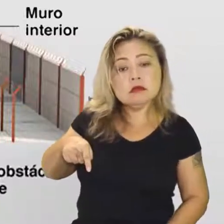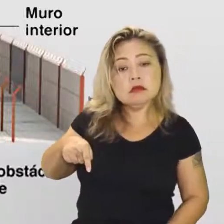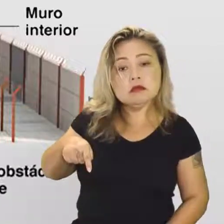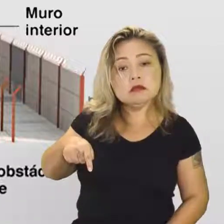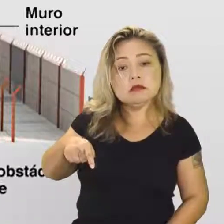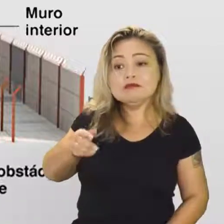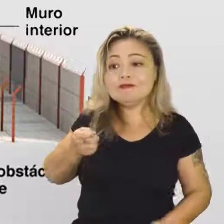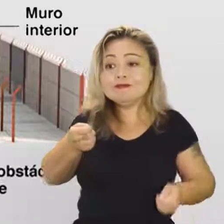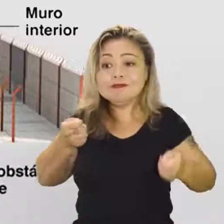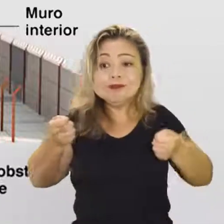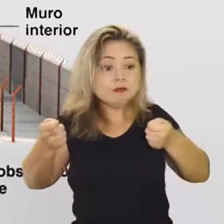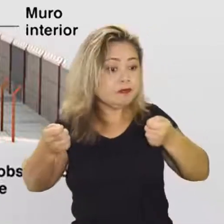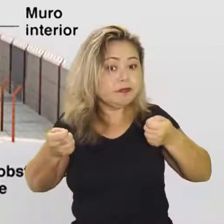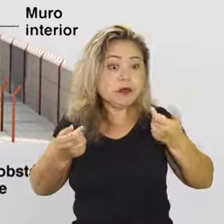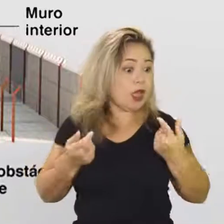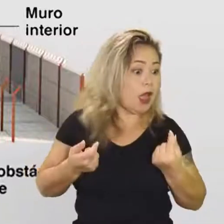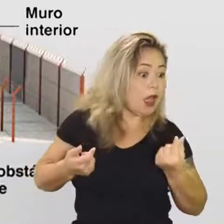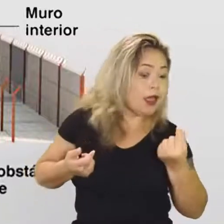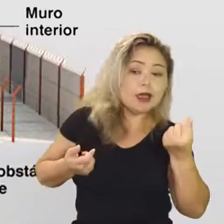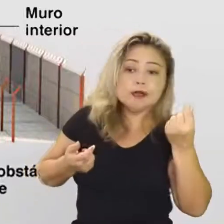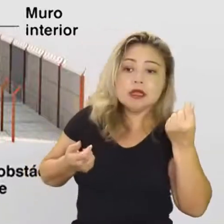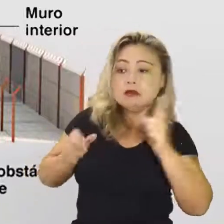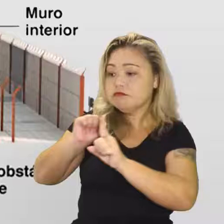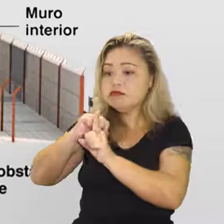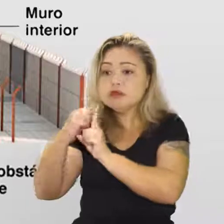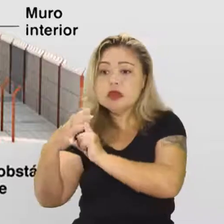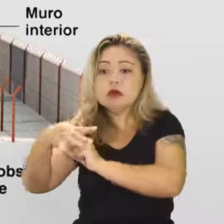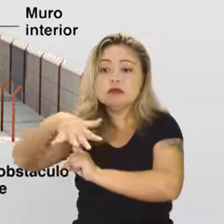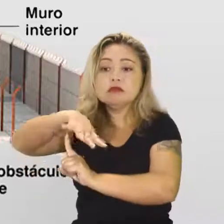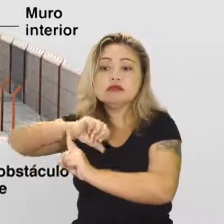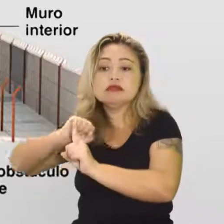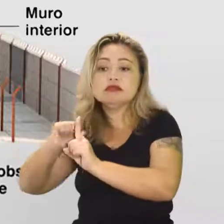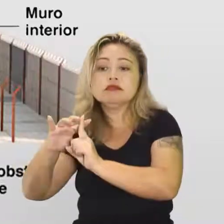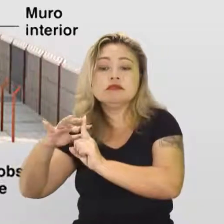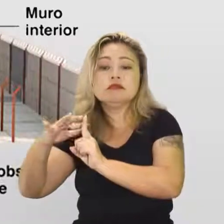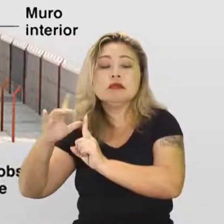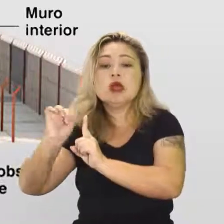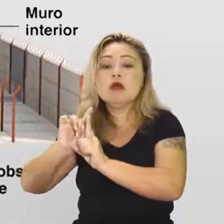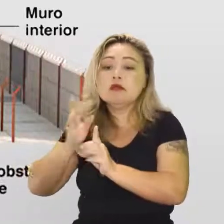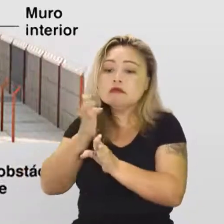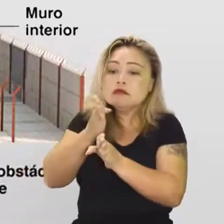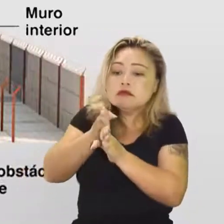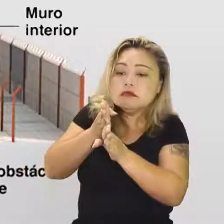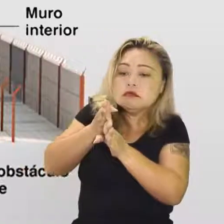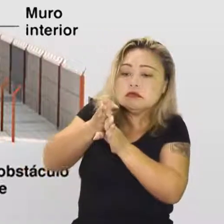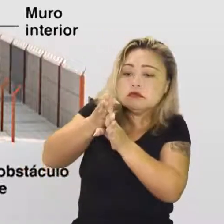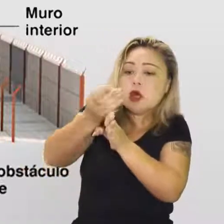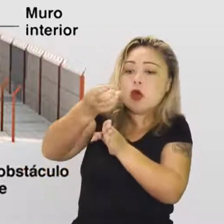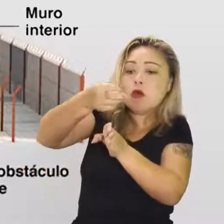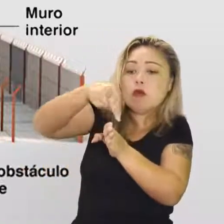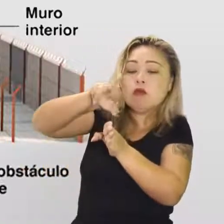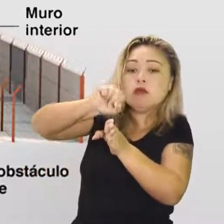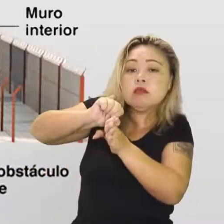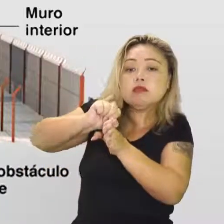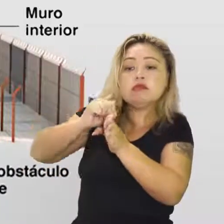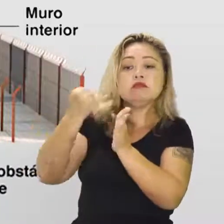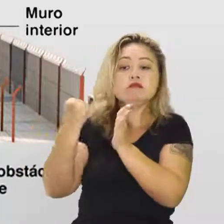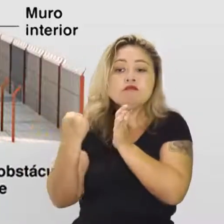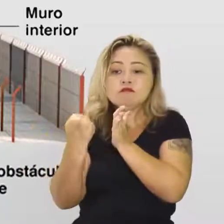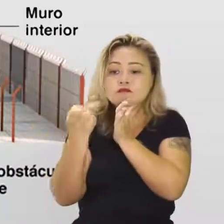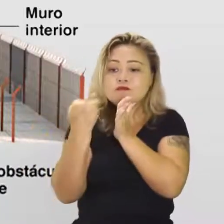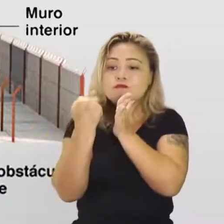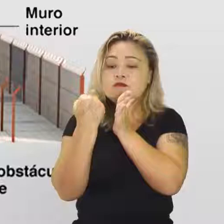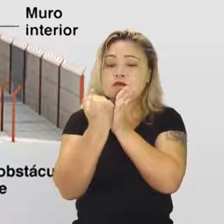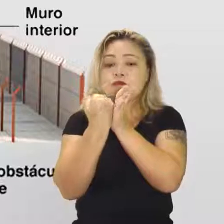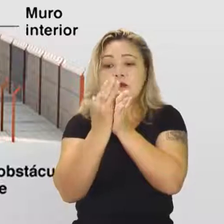da disputa capitalista e socialista. O Muro de Berlim, ele vai ser a maior simbologia